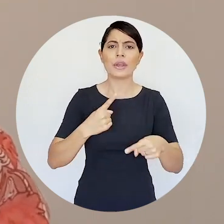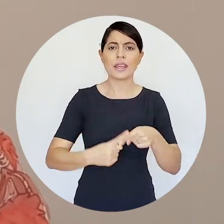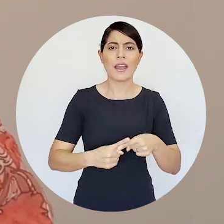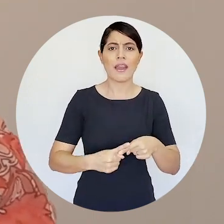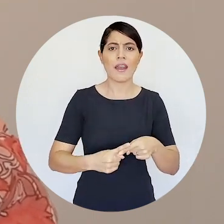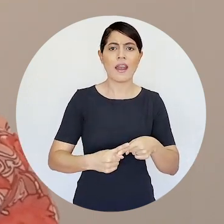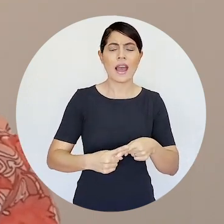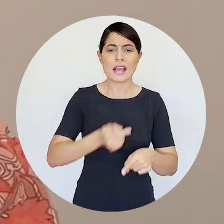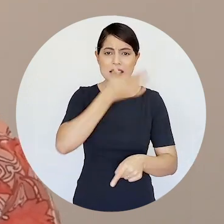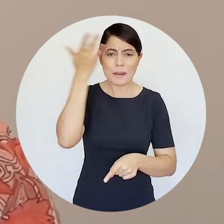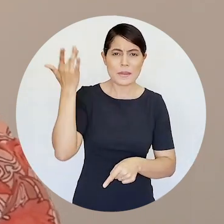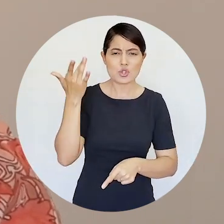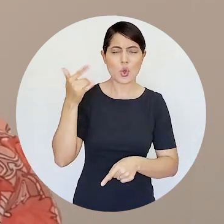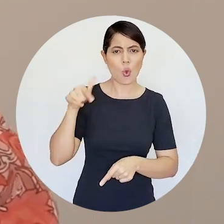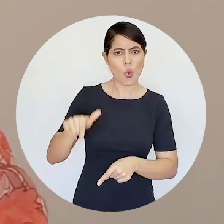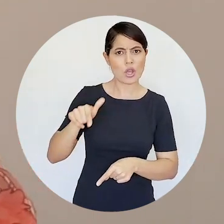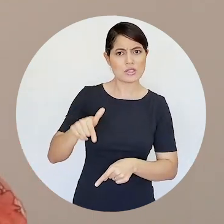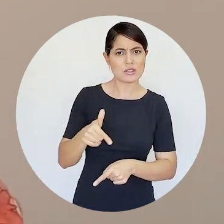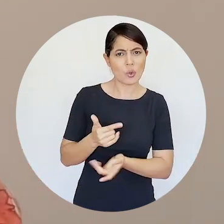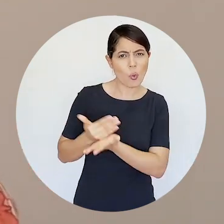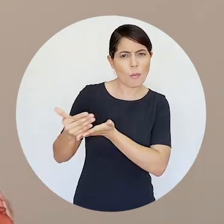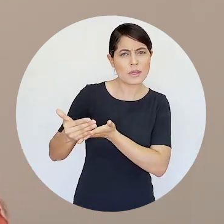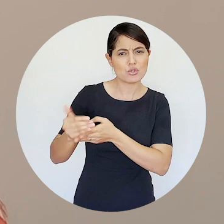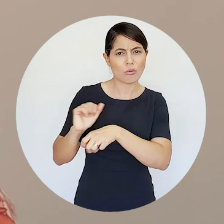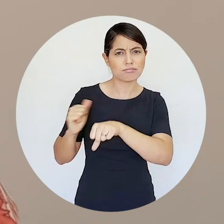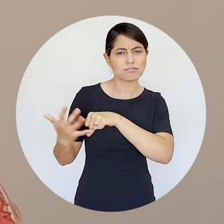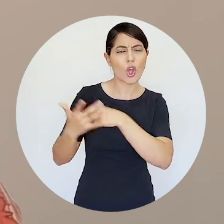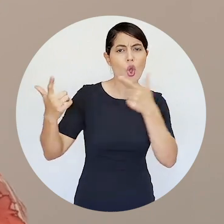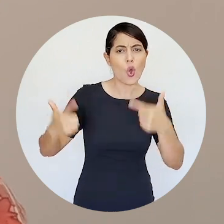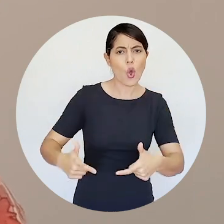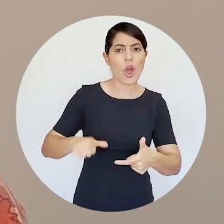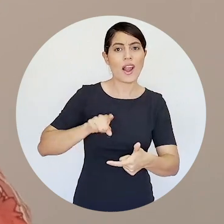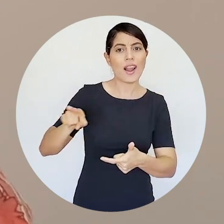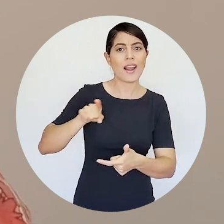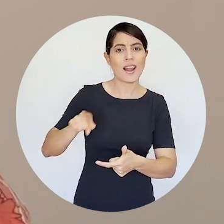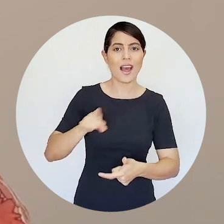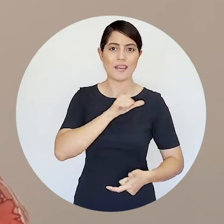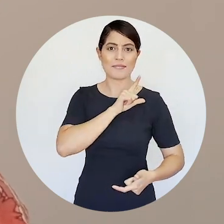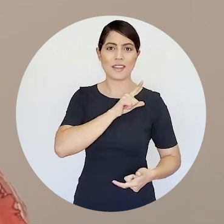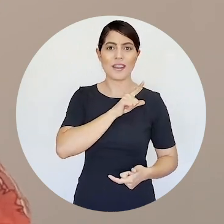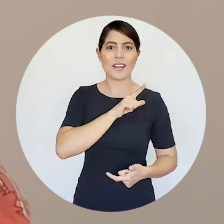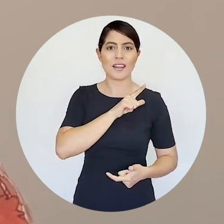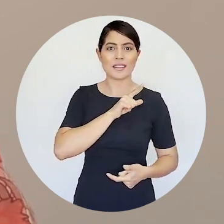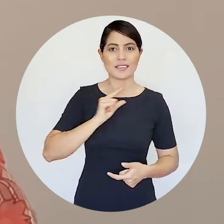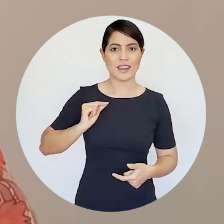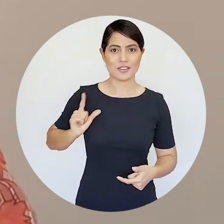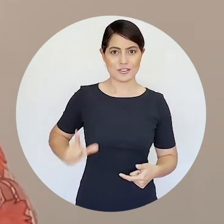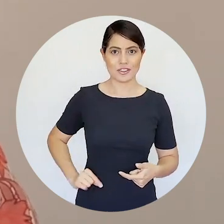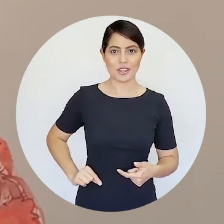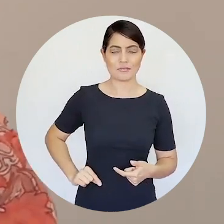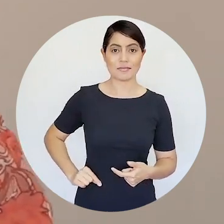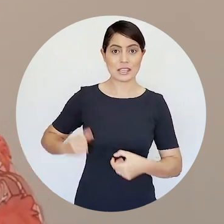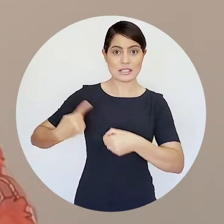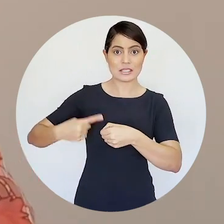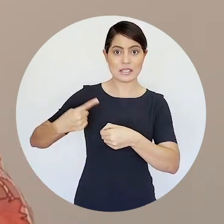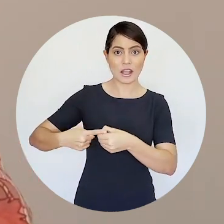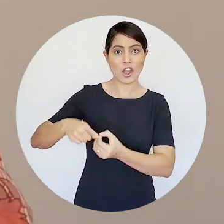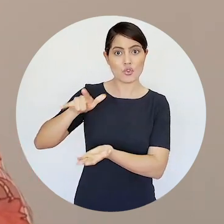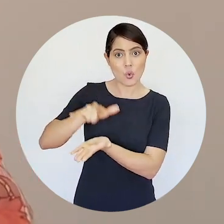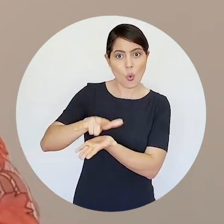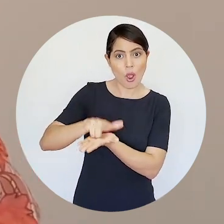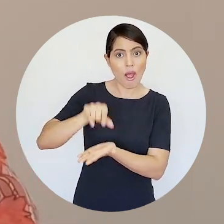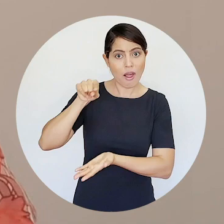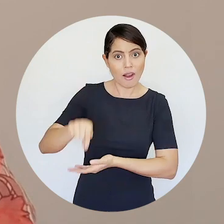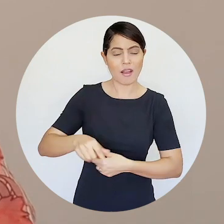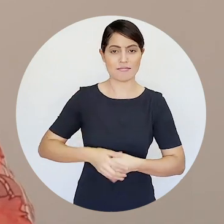contaminadas com o novo coronavírus foram identificadas em Wuhan, na China, e frequentavam ou